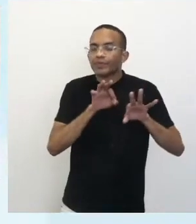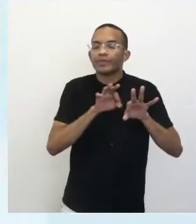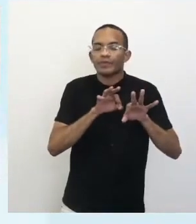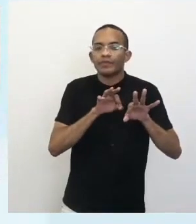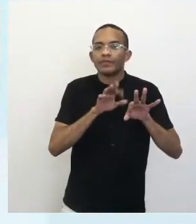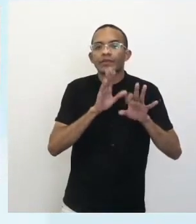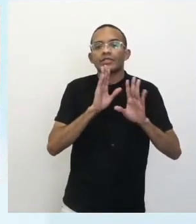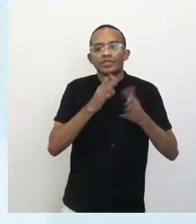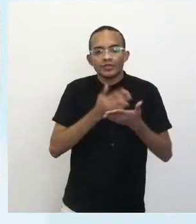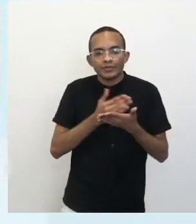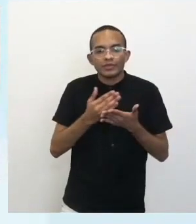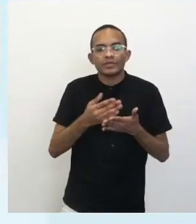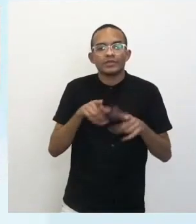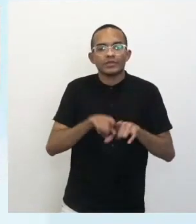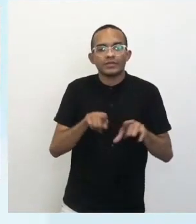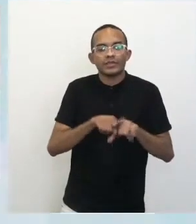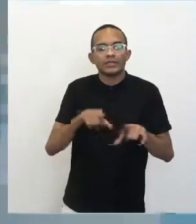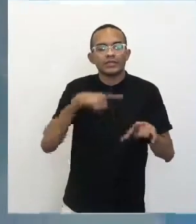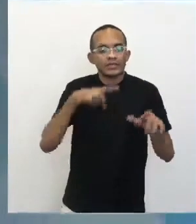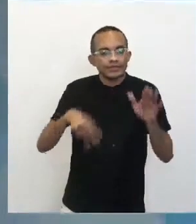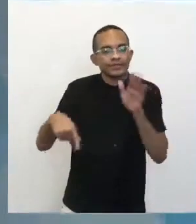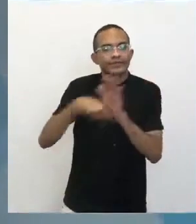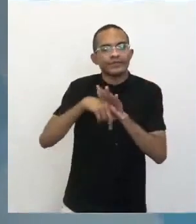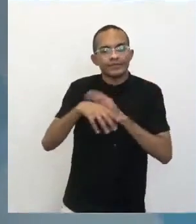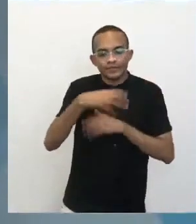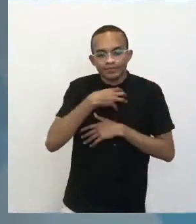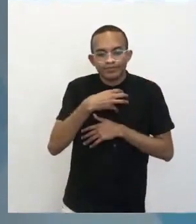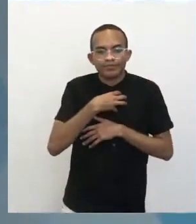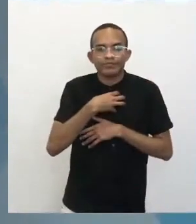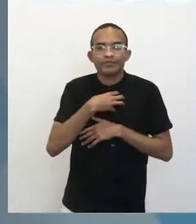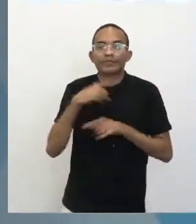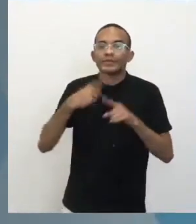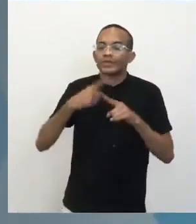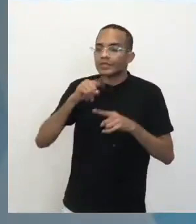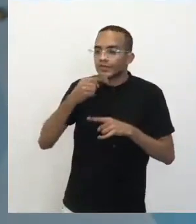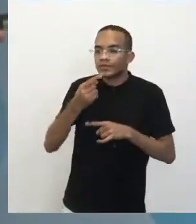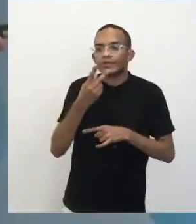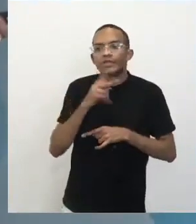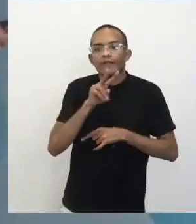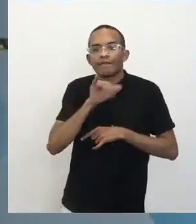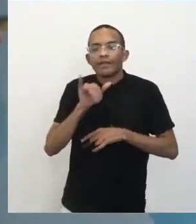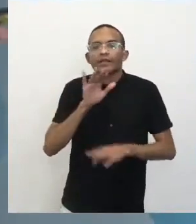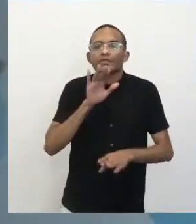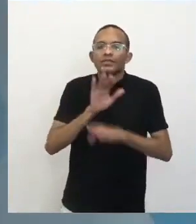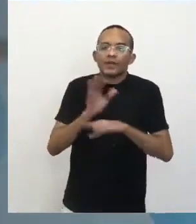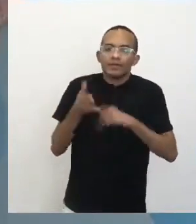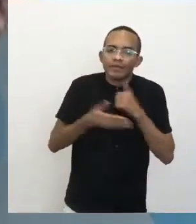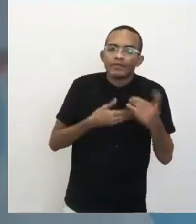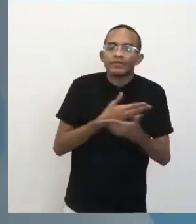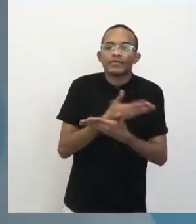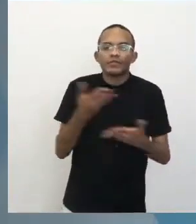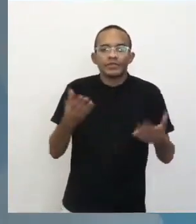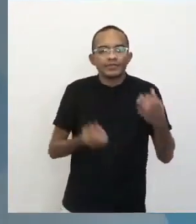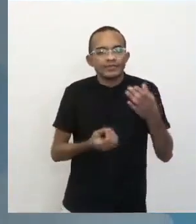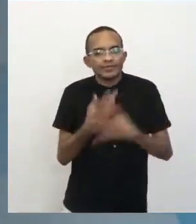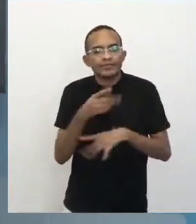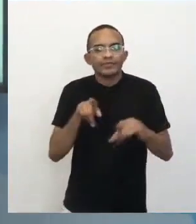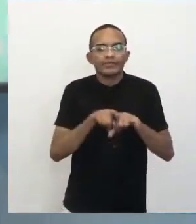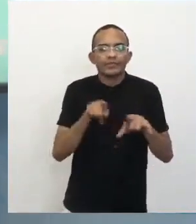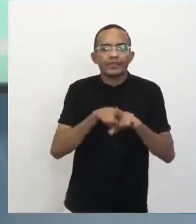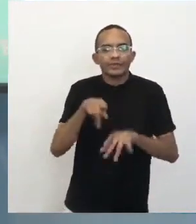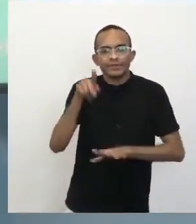né? Já começando a criar uma certa propriedade, uma certa forma, porque depois, né, gente, ele vai dar a base justamente para que você formule